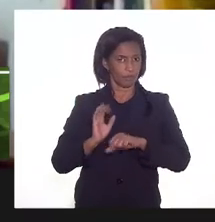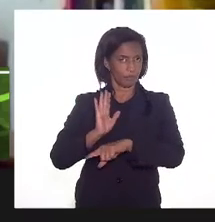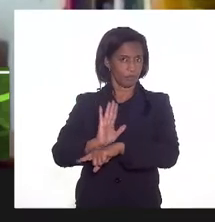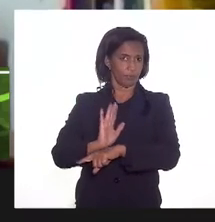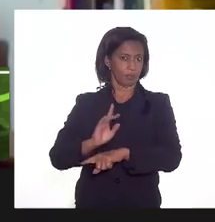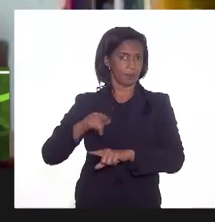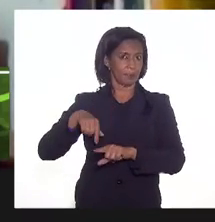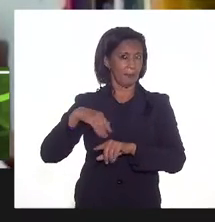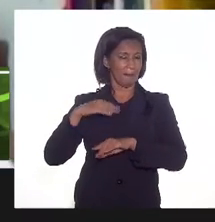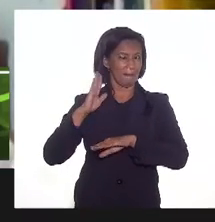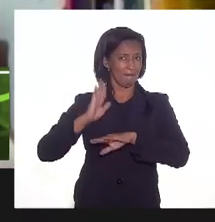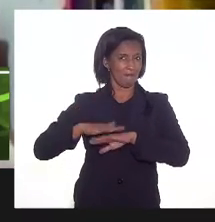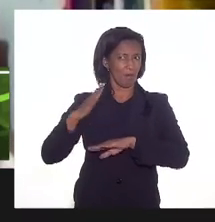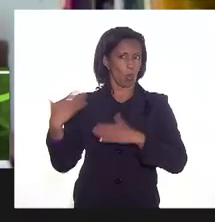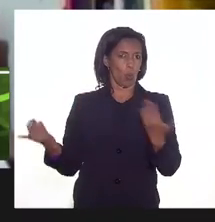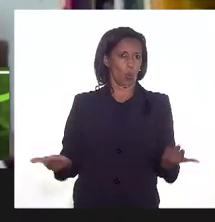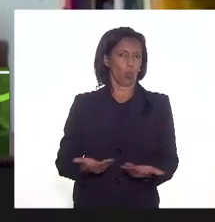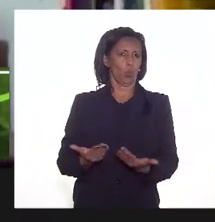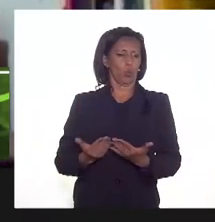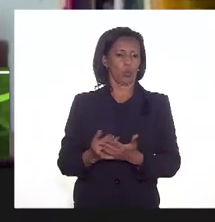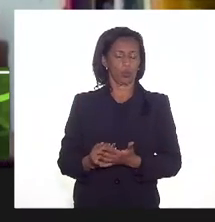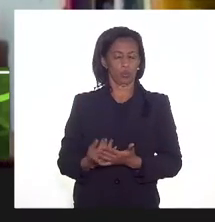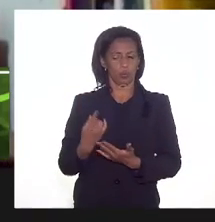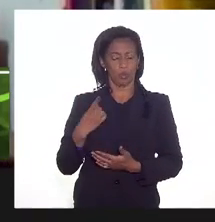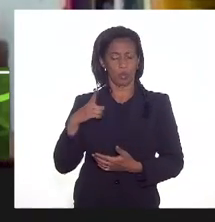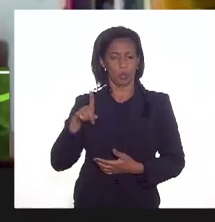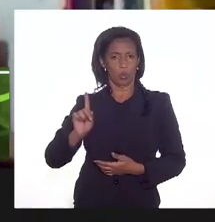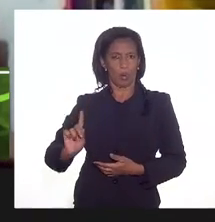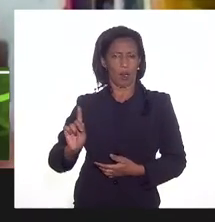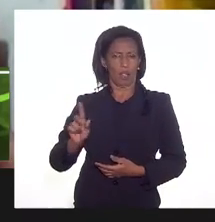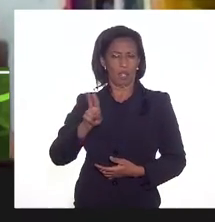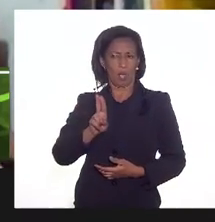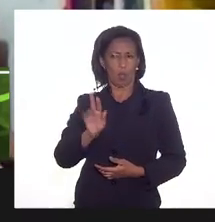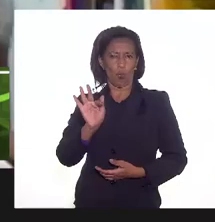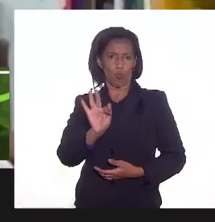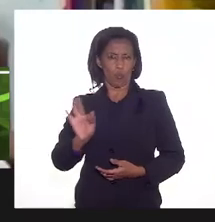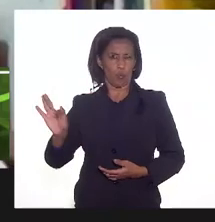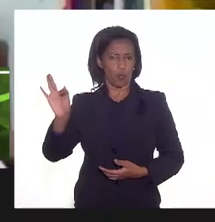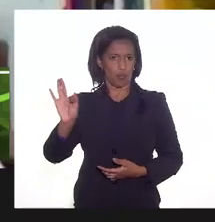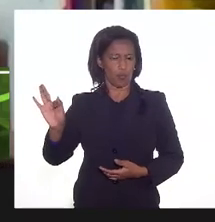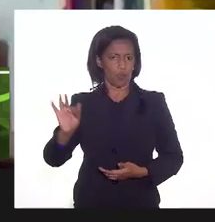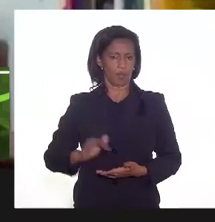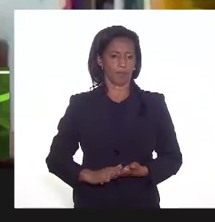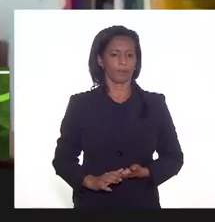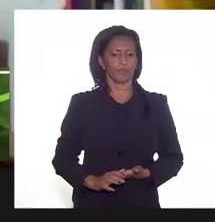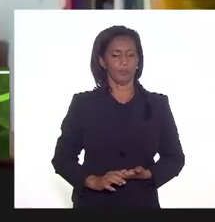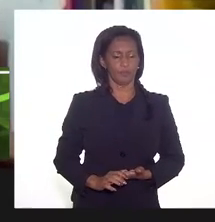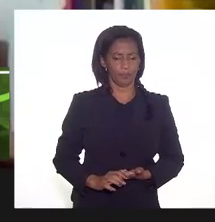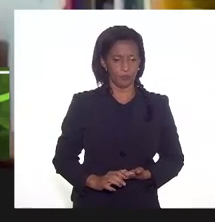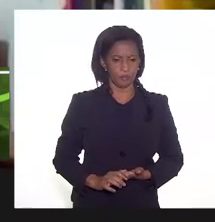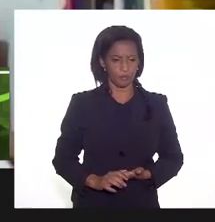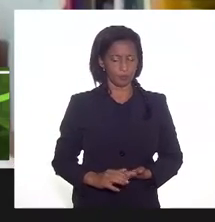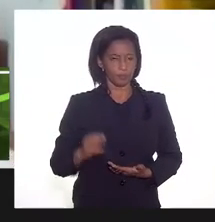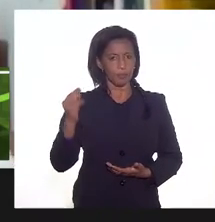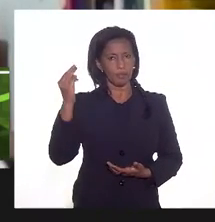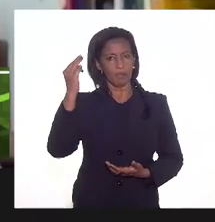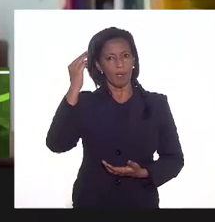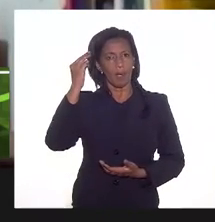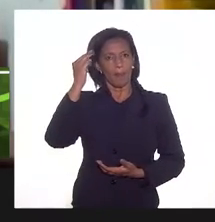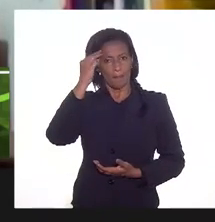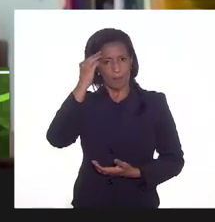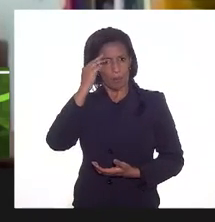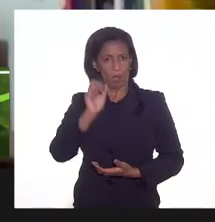mais hoje eu estou lá no PP Cult da UF estou no memória e acervos da